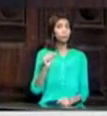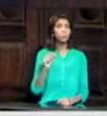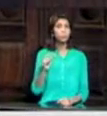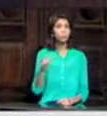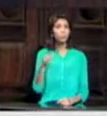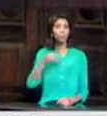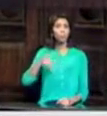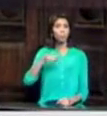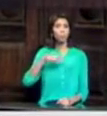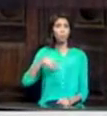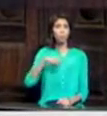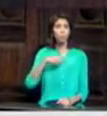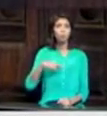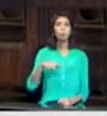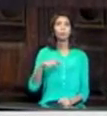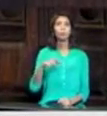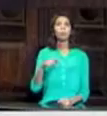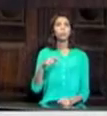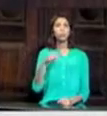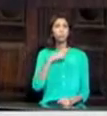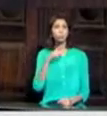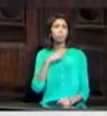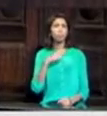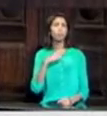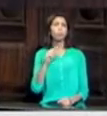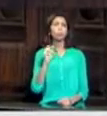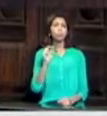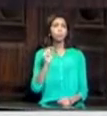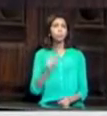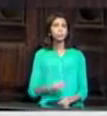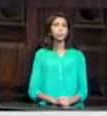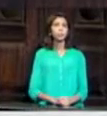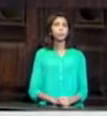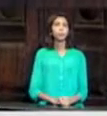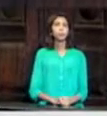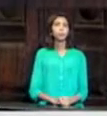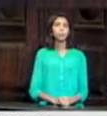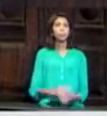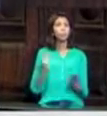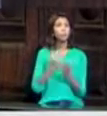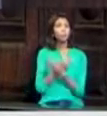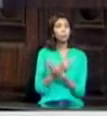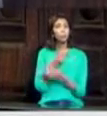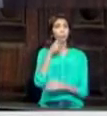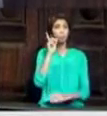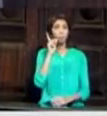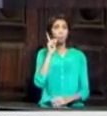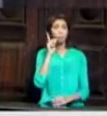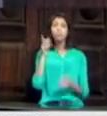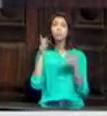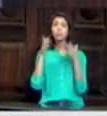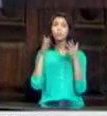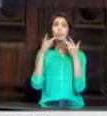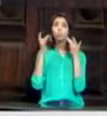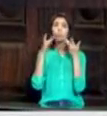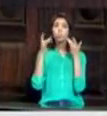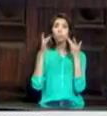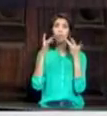é de ferro. Uma agenda positiva que aconteceu ontem no Teatro Popular de